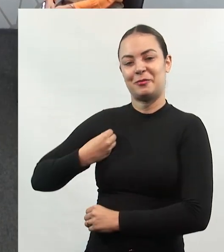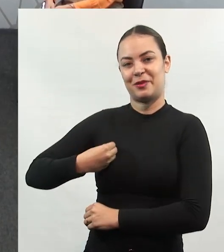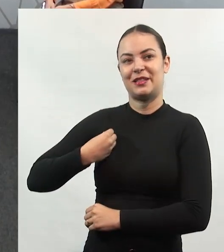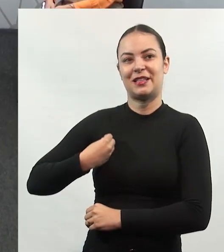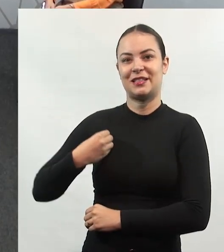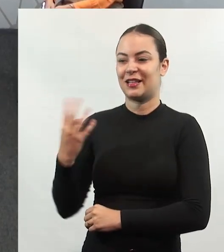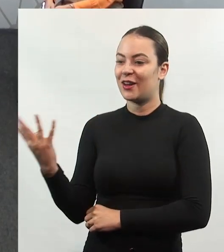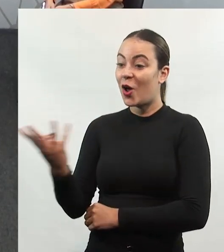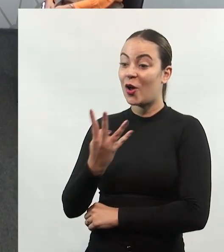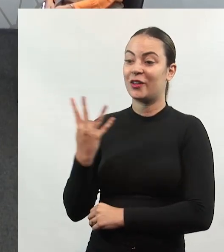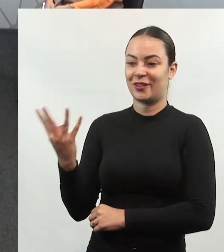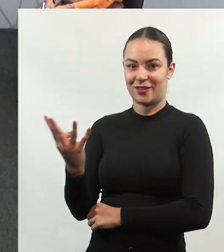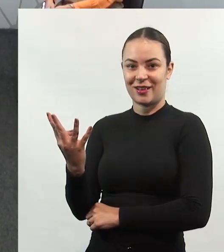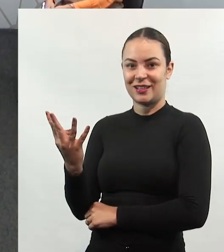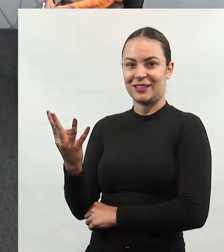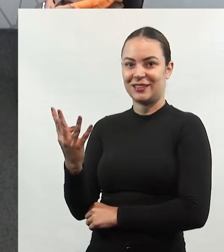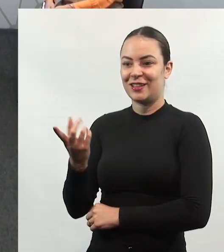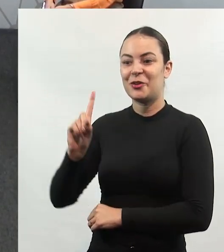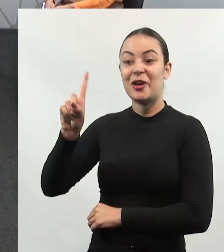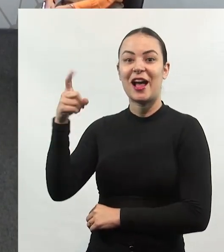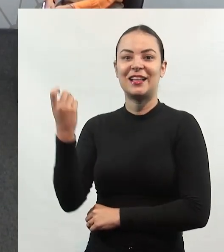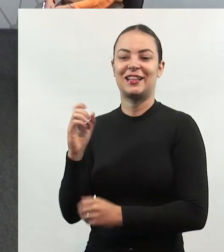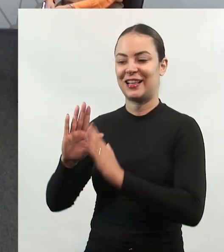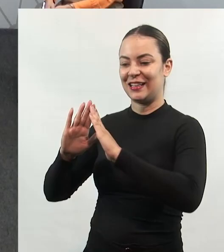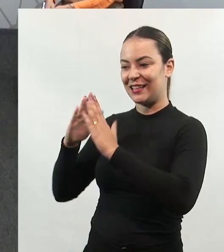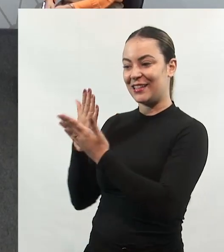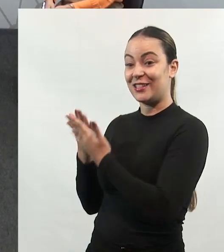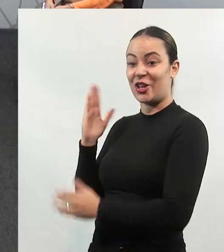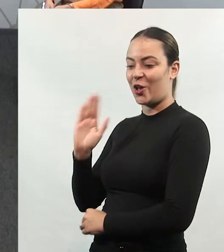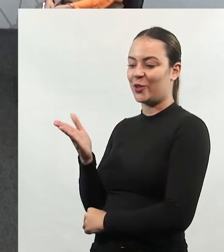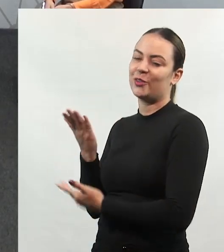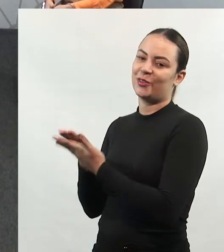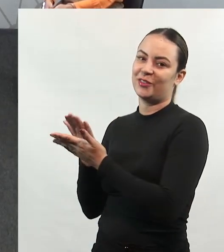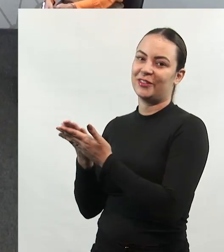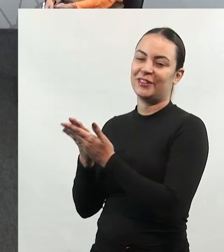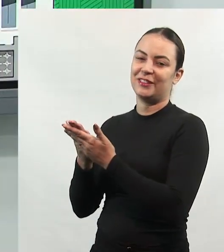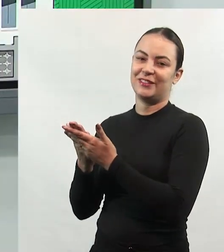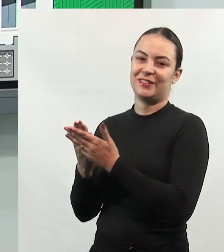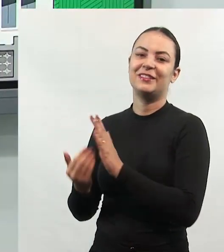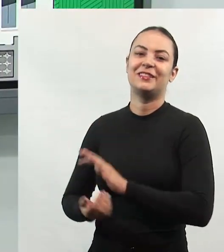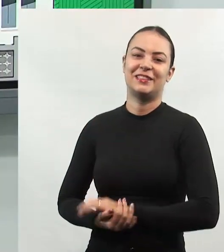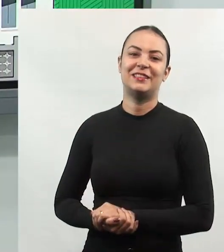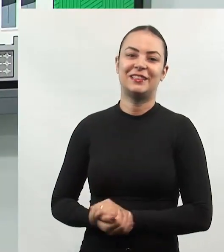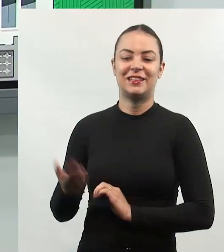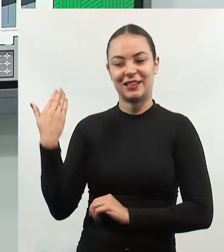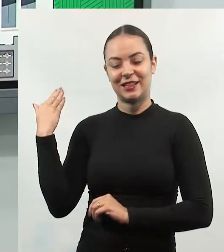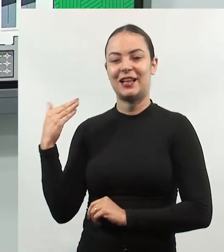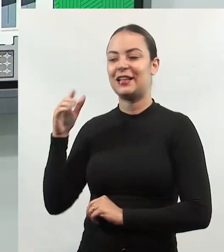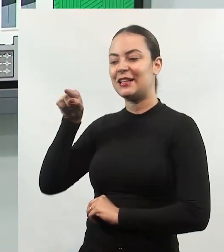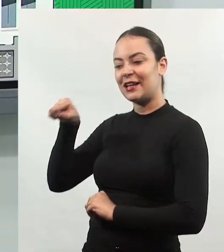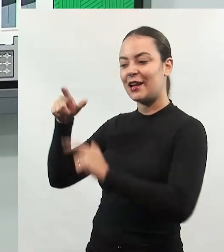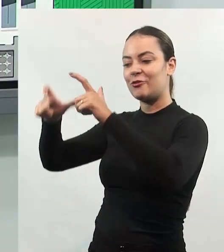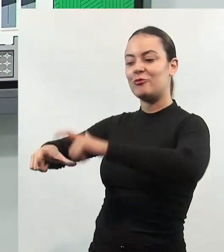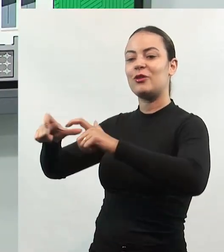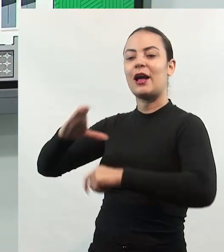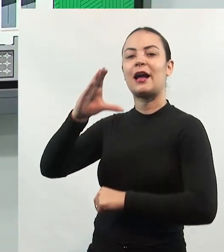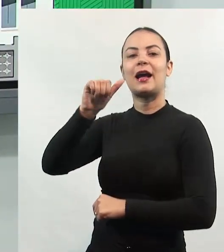gente achou muita graça aqui, né, lembrando das nossas vivências. Nós temos aqui a